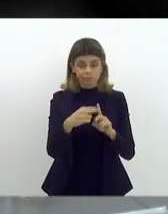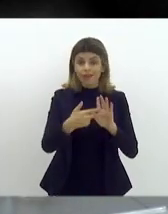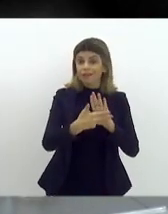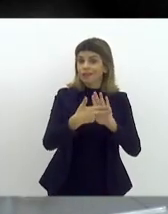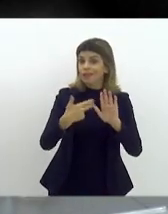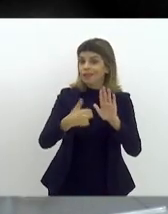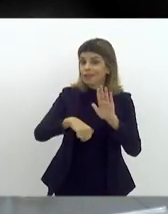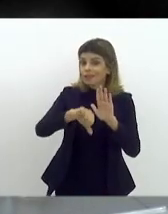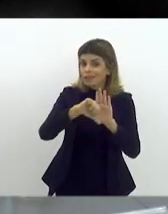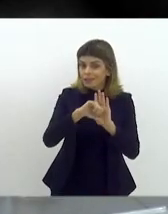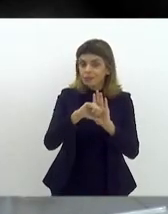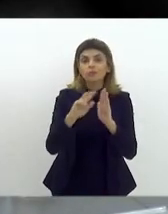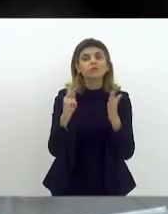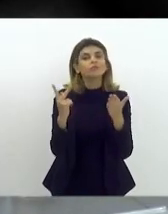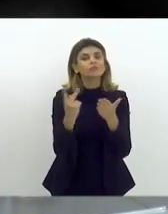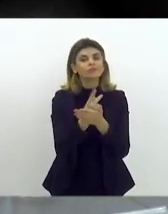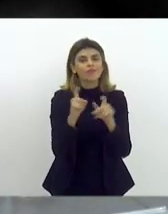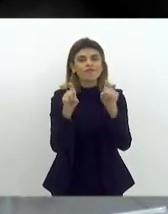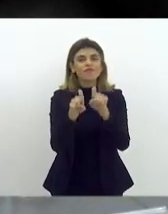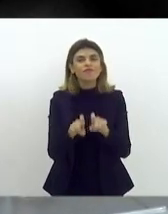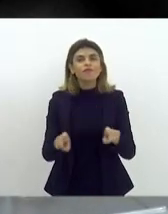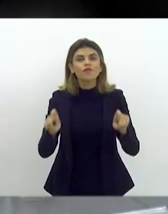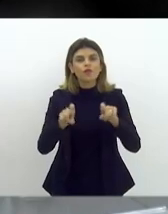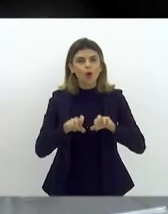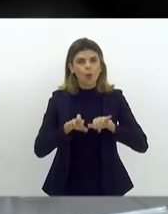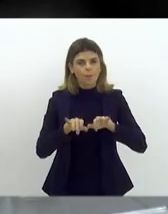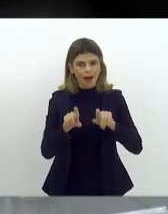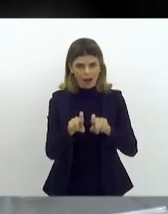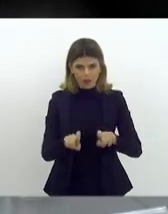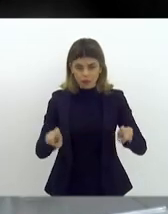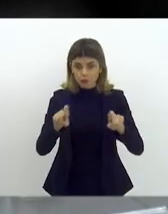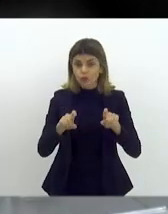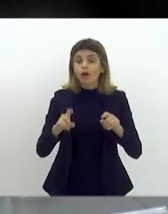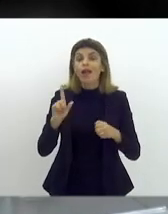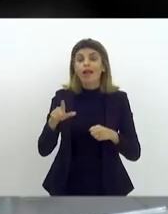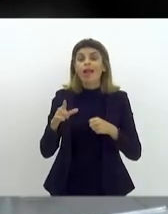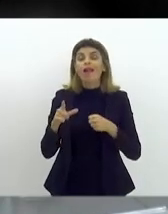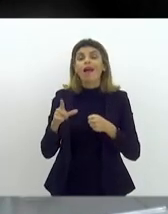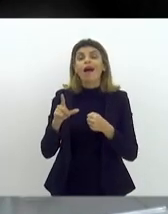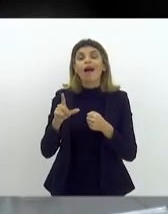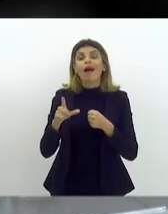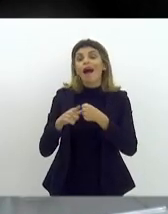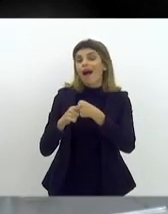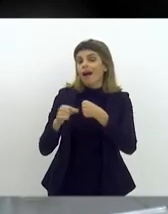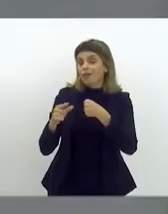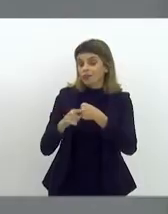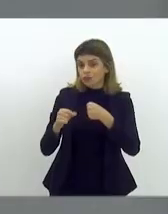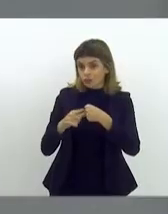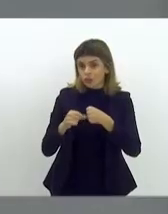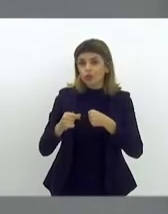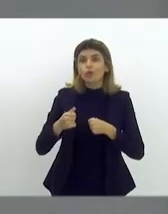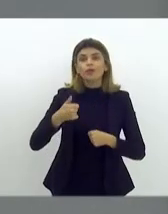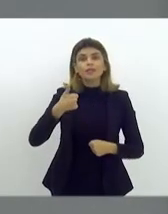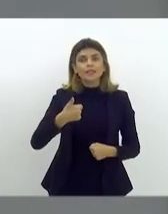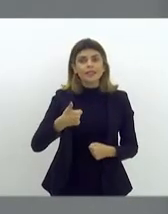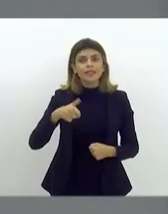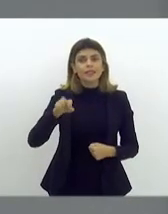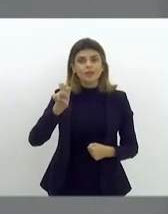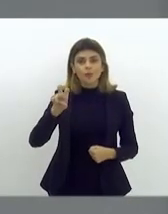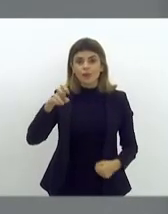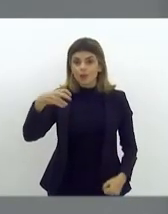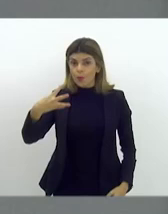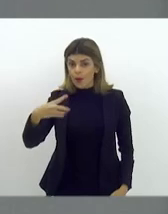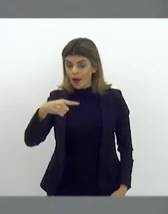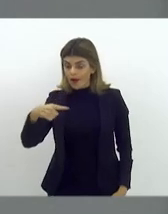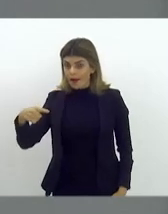de invasão de dispositivo informático que é o crime do artigo 154 a do Código Penal esse crime